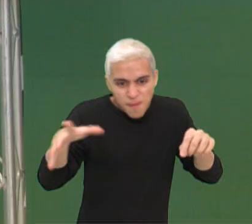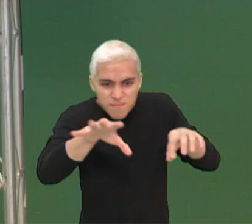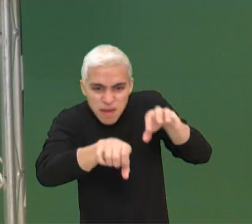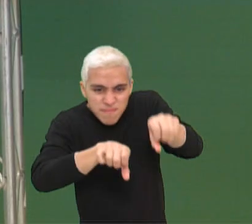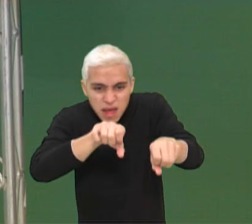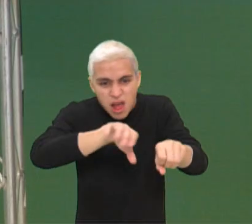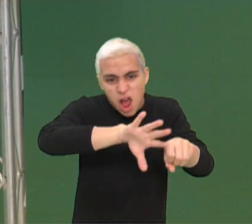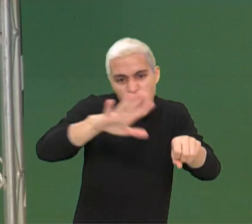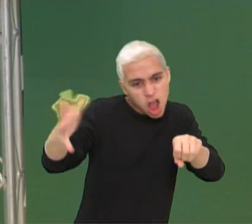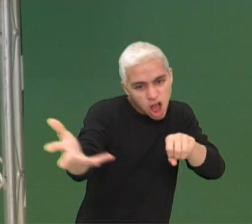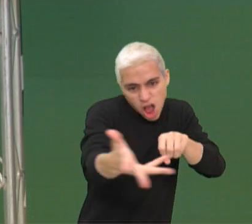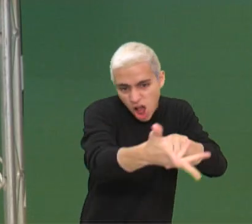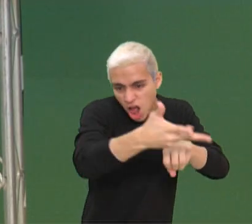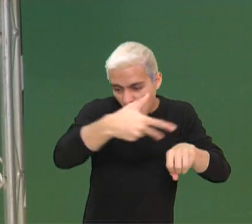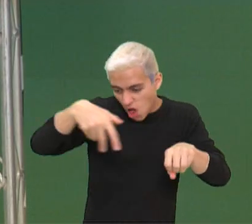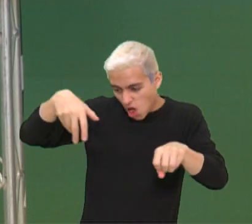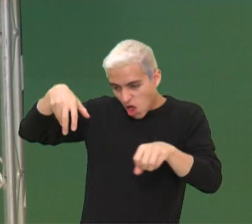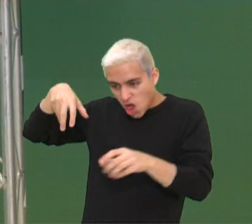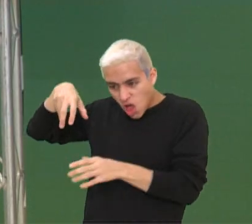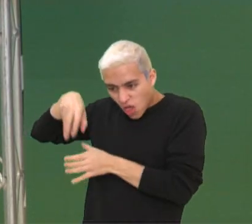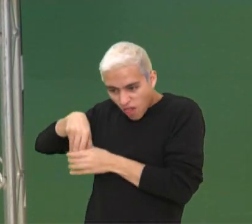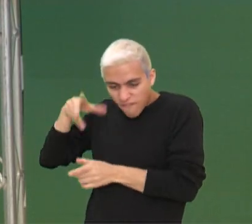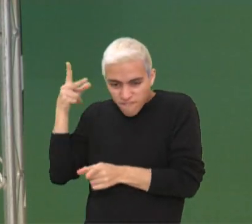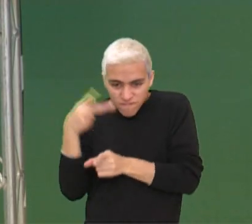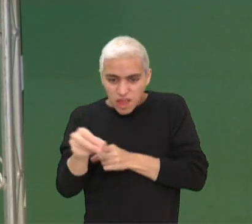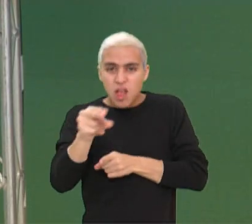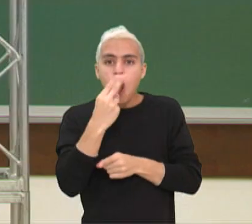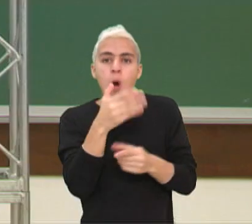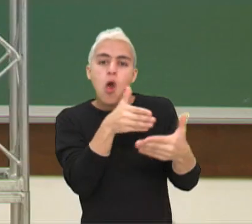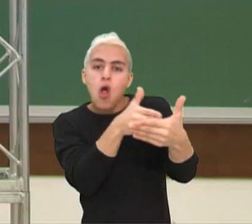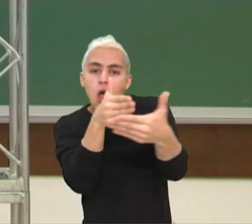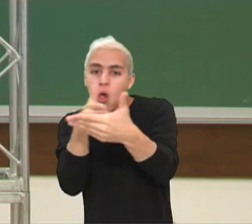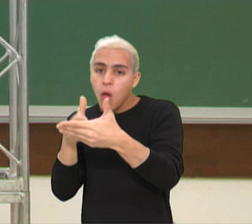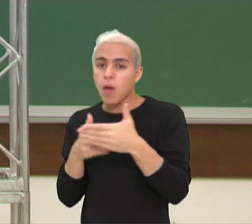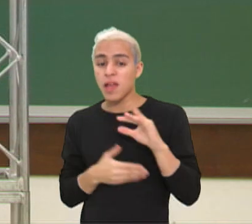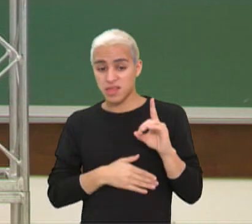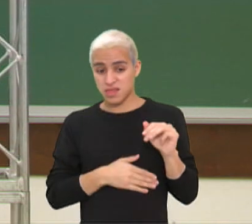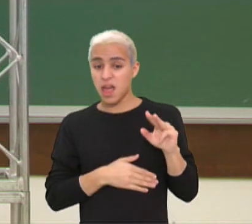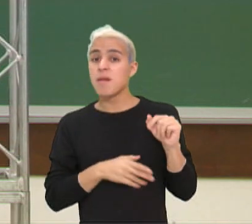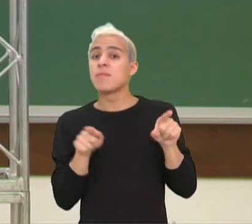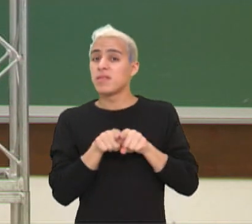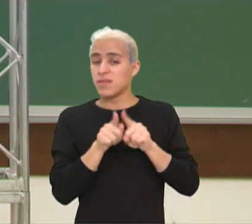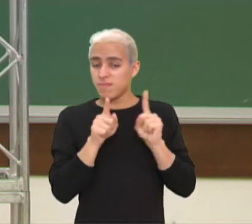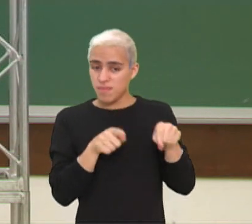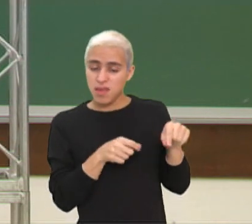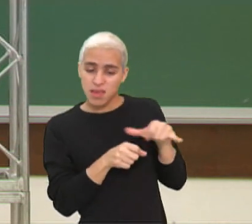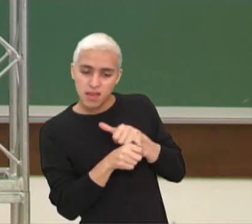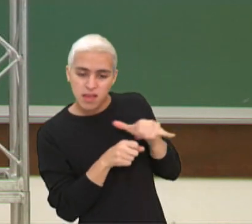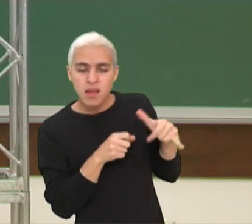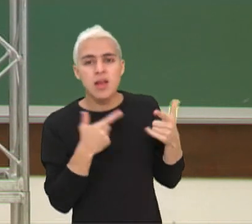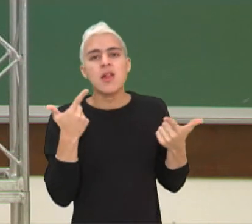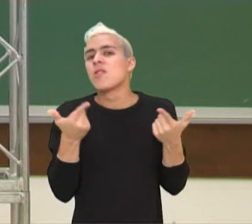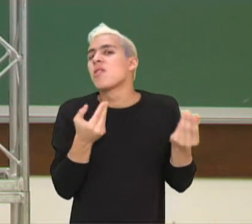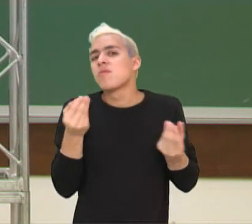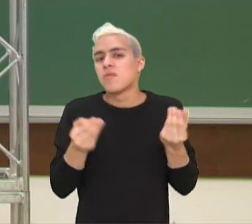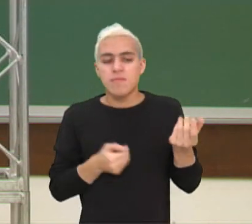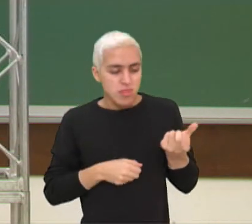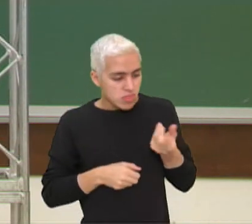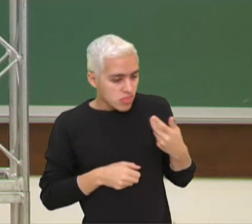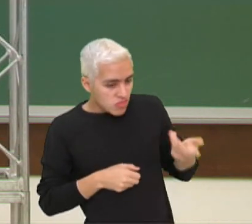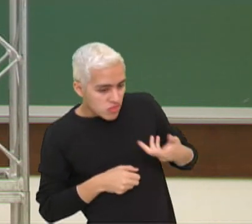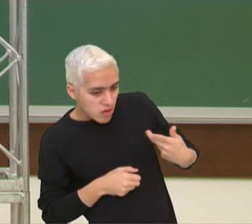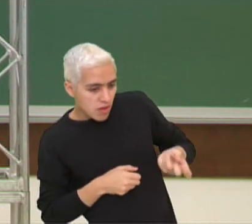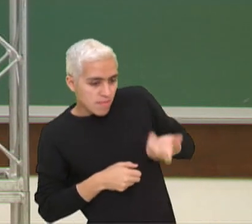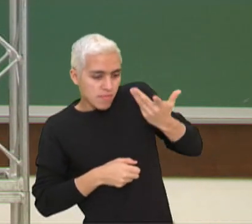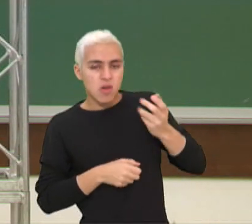conseguir capturar todas as peças do inimigo ganha a partida. Então a dama é um jogo de estratégia, né? Não tem como eu vou jogar um dado ou